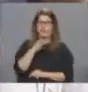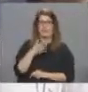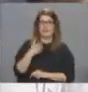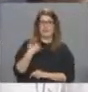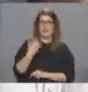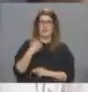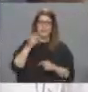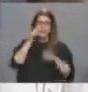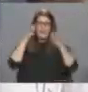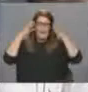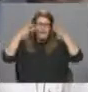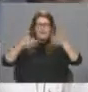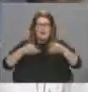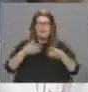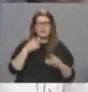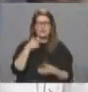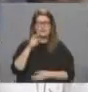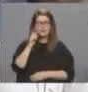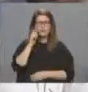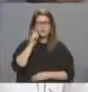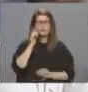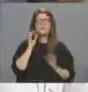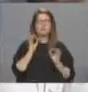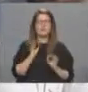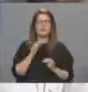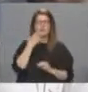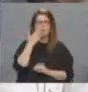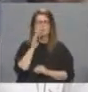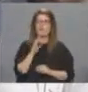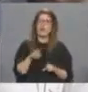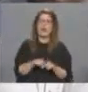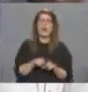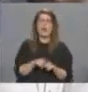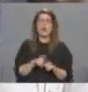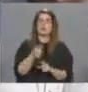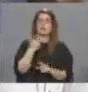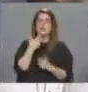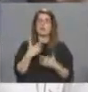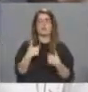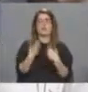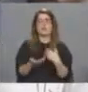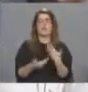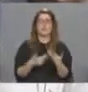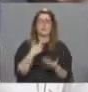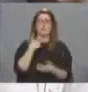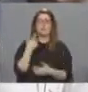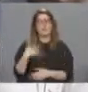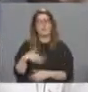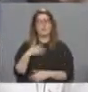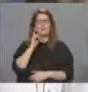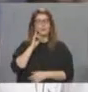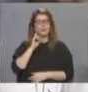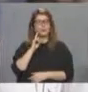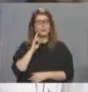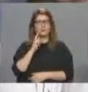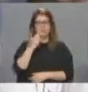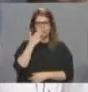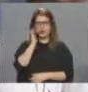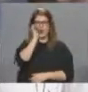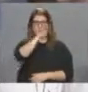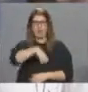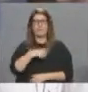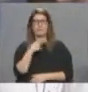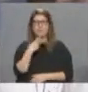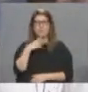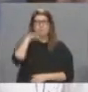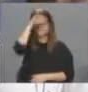turismo. Numa região onde o turismo tem sido realmente a galinha dos ovos de ouro, não olhar para esse espaço é mesmo dizer o que se passa com este governo regional.